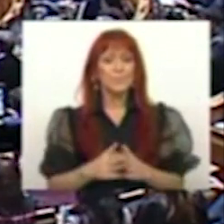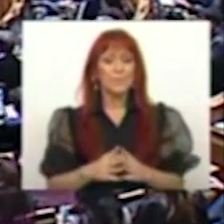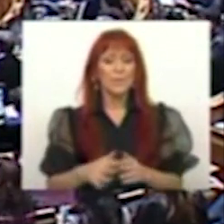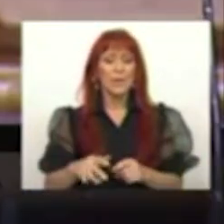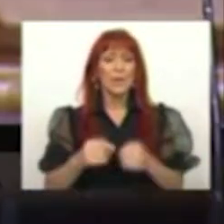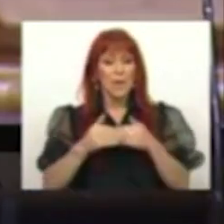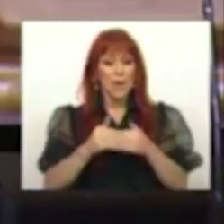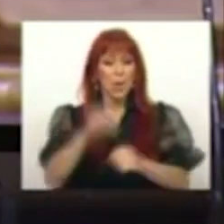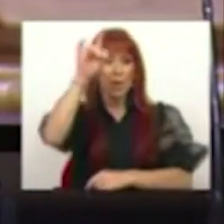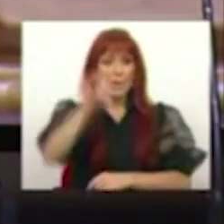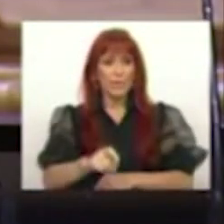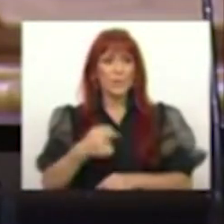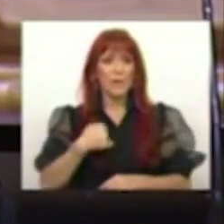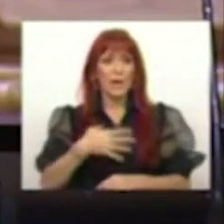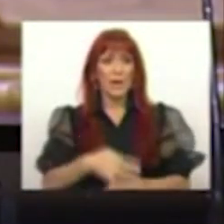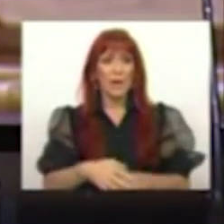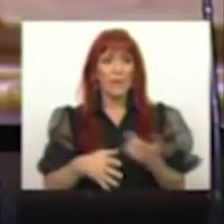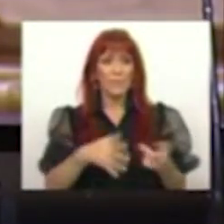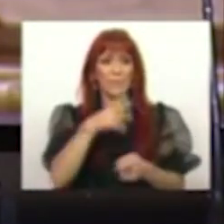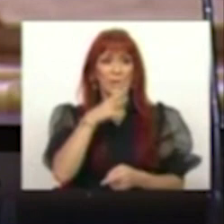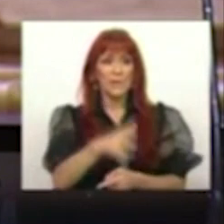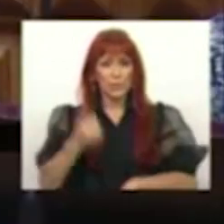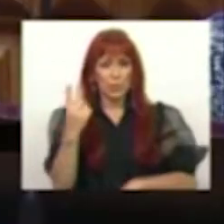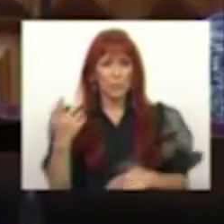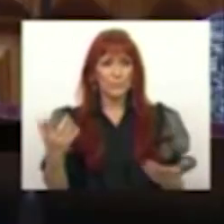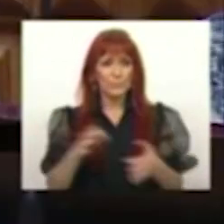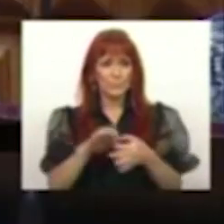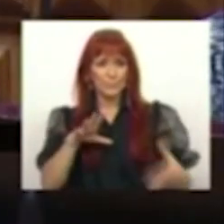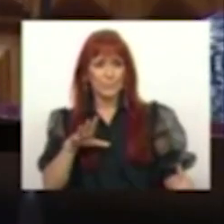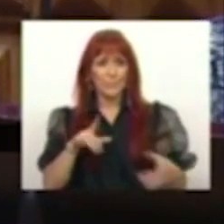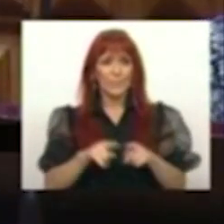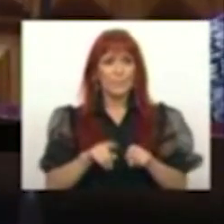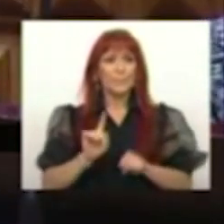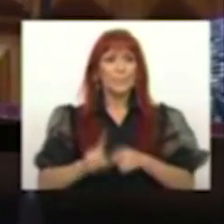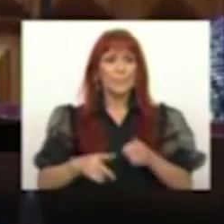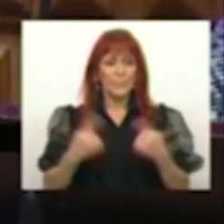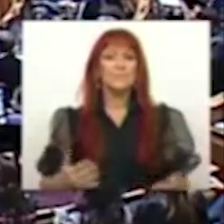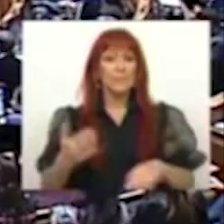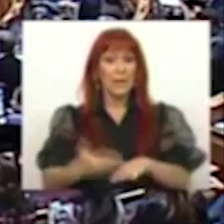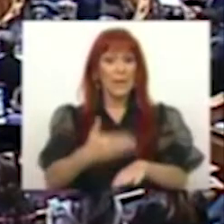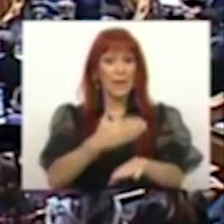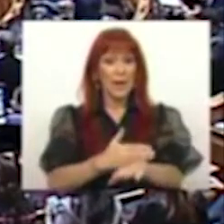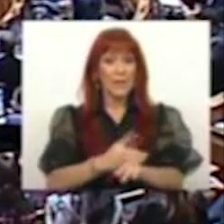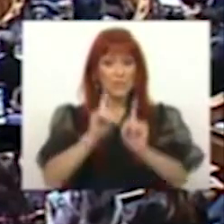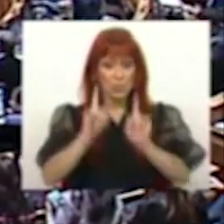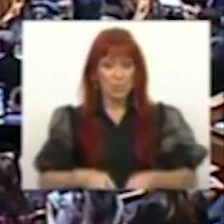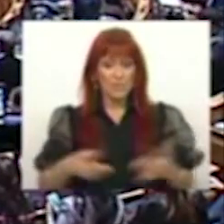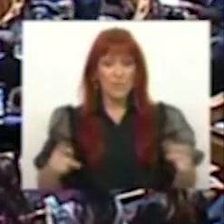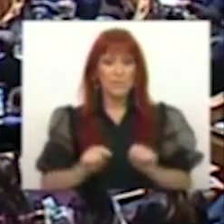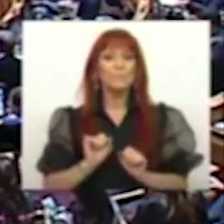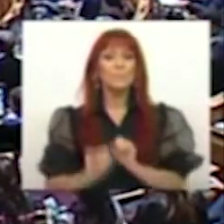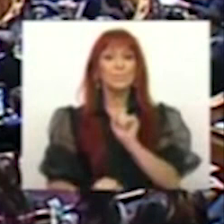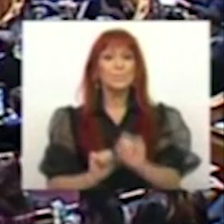Moreira esteve reunida com o Presidente da Assembleia da República, Ferro Rodrigues. No breve encontro, comunicou-lhe a decisão de passar